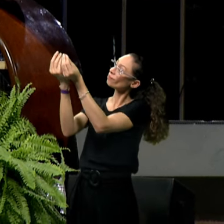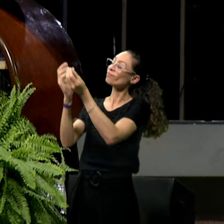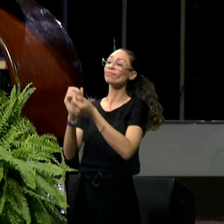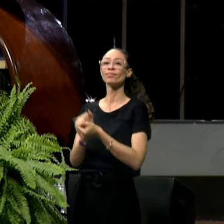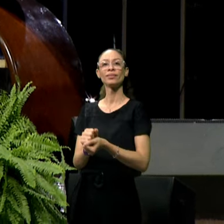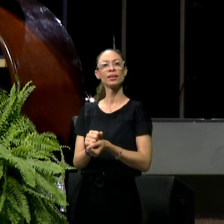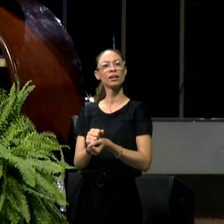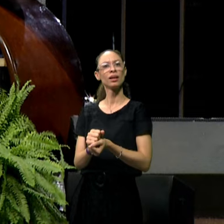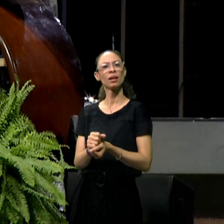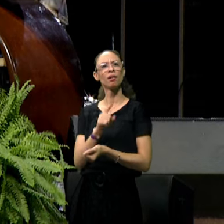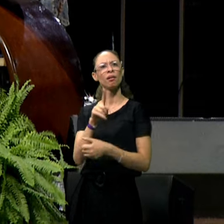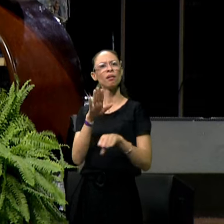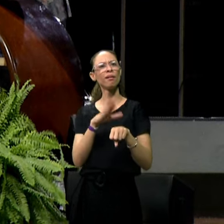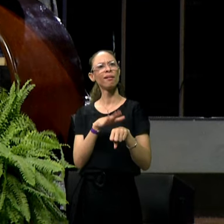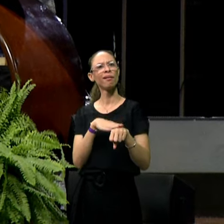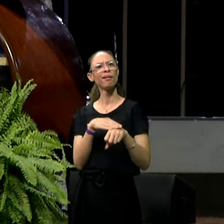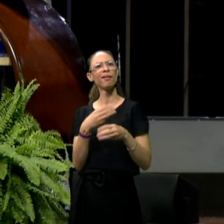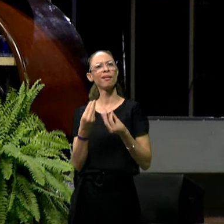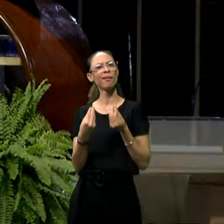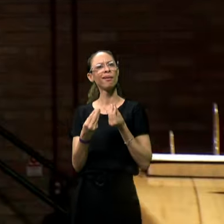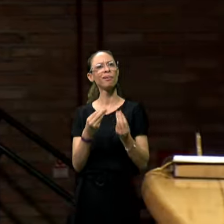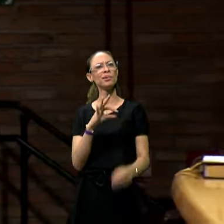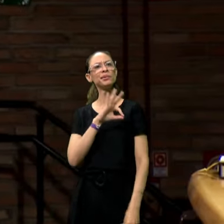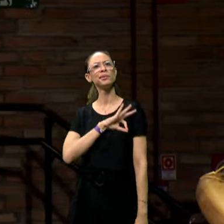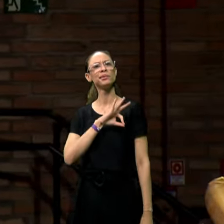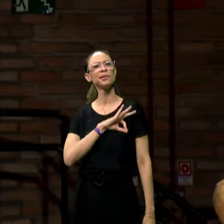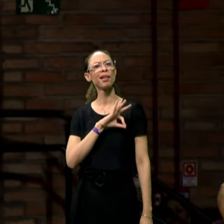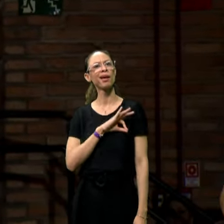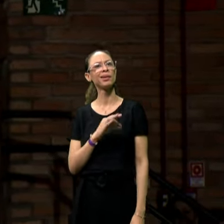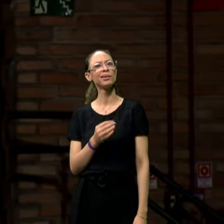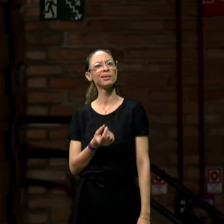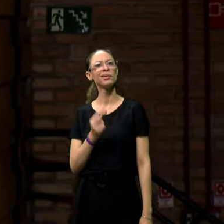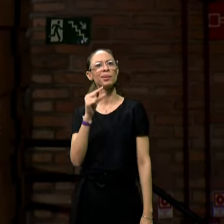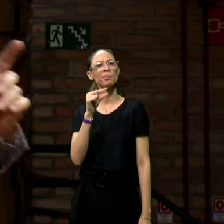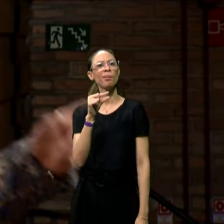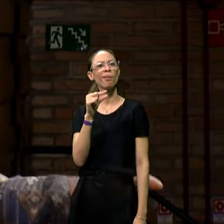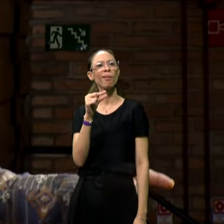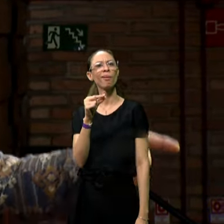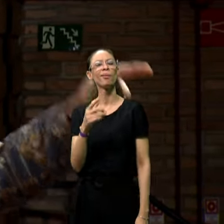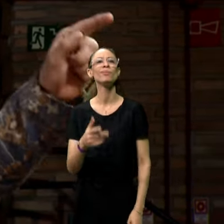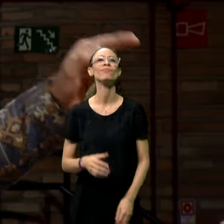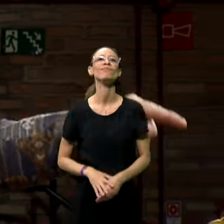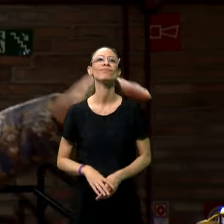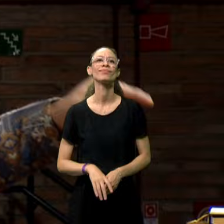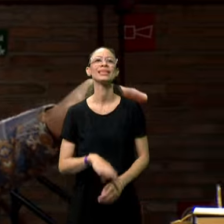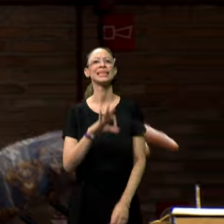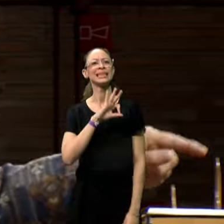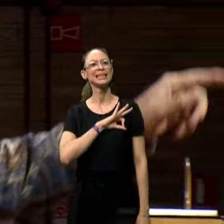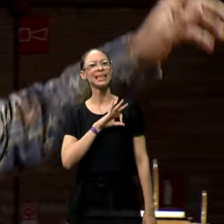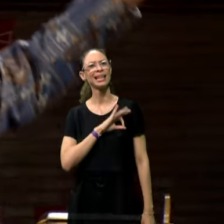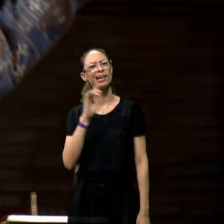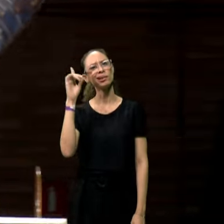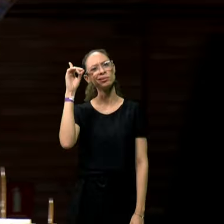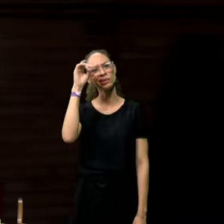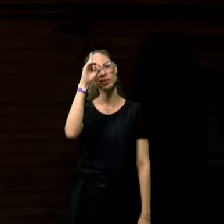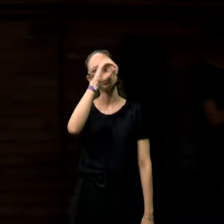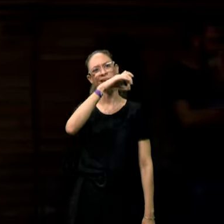Como você pode fazer isso quando você tem um salário ou tem um ingresso pequeno? Por isso eu falo que salário é complicado, você precisa ter